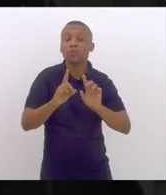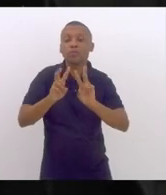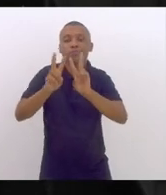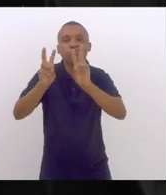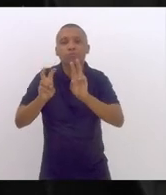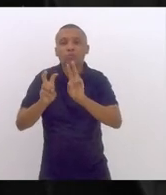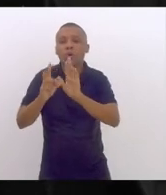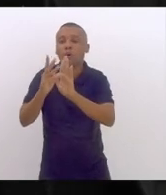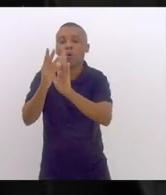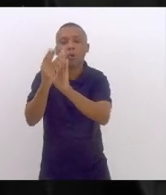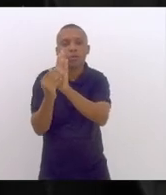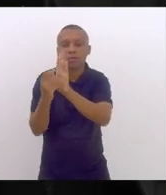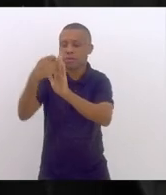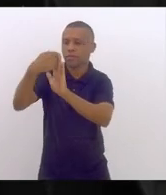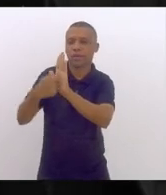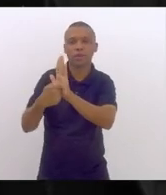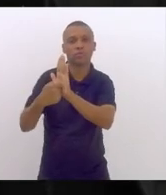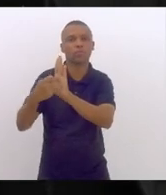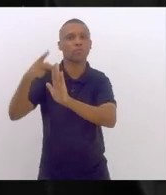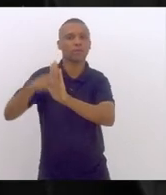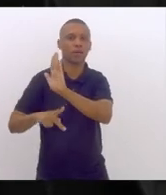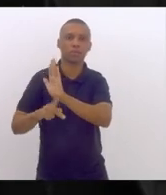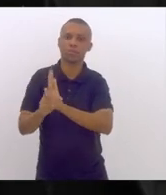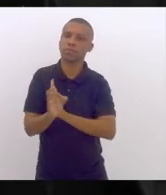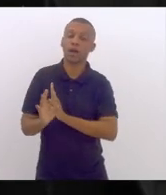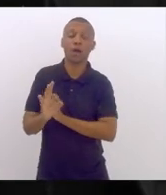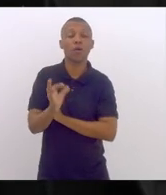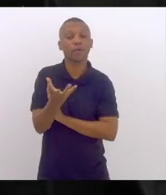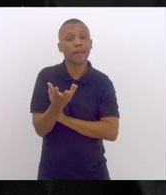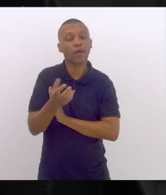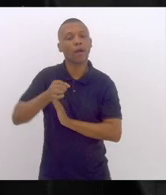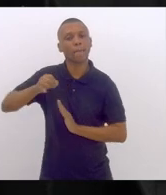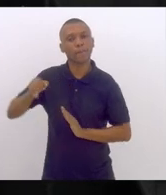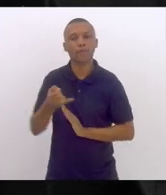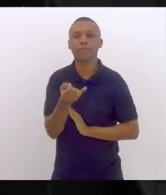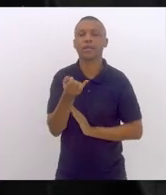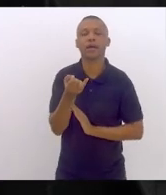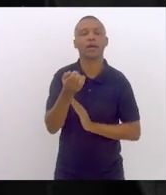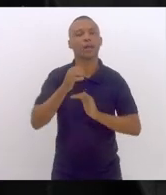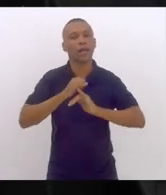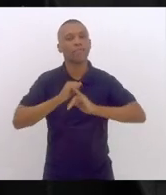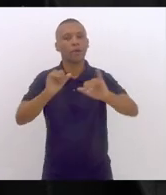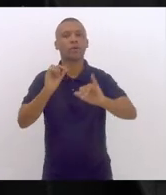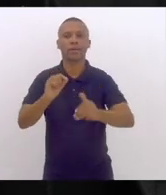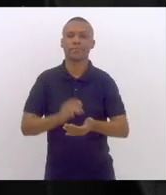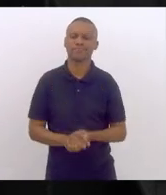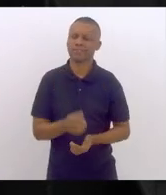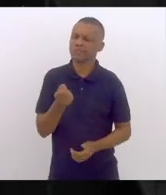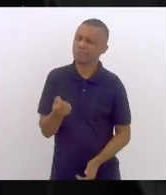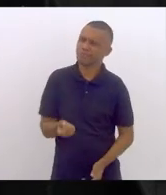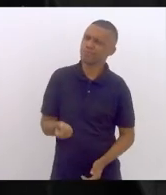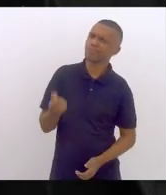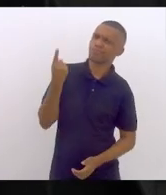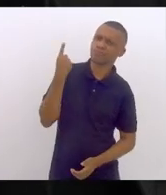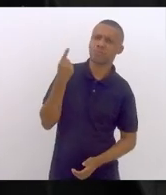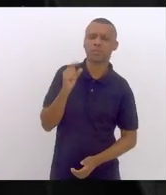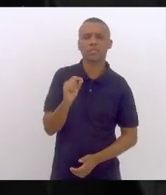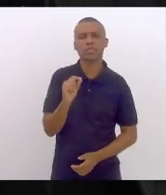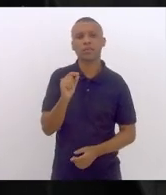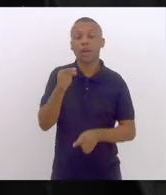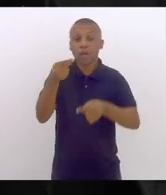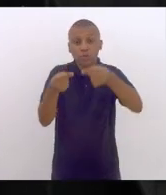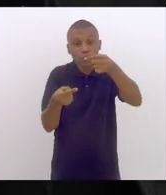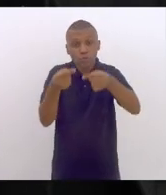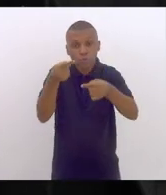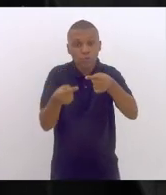do projeto Eu Me inscrevi para destacar Renato o seguinte é curioso é que tramite na